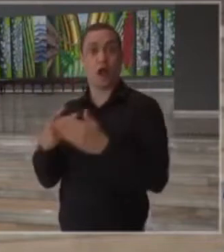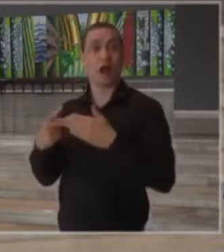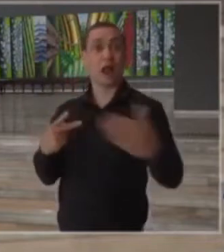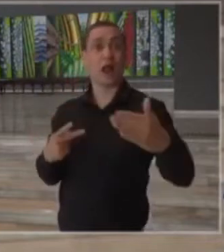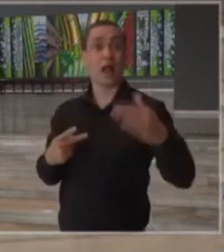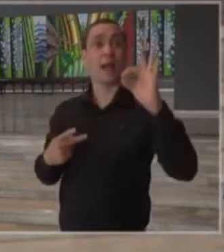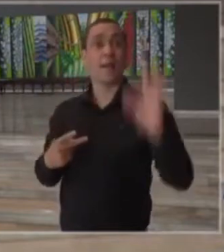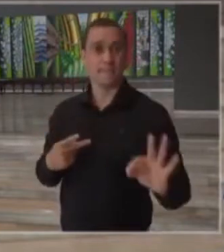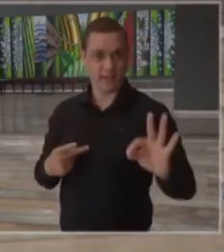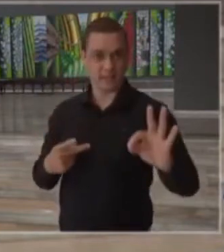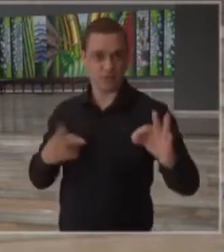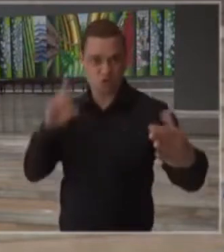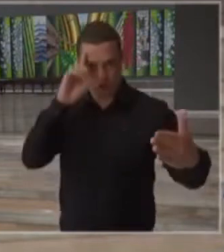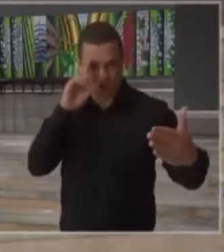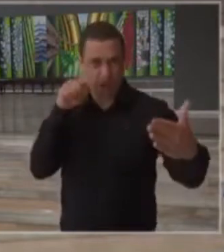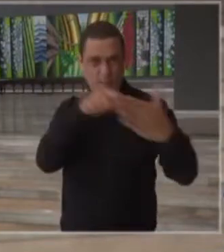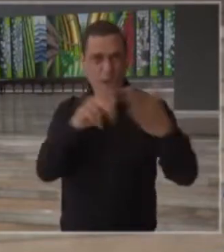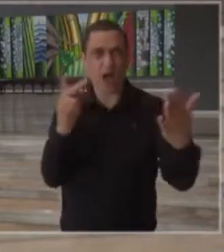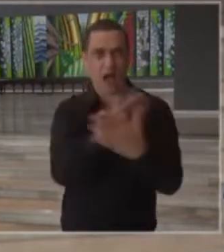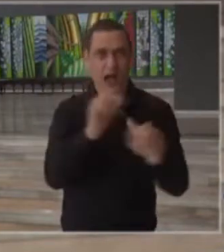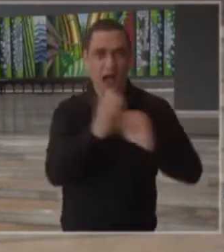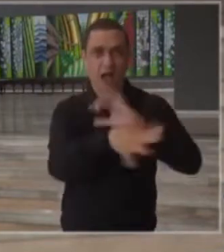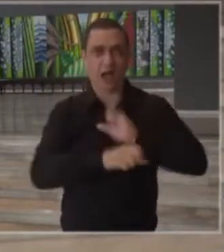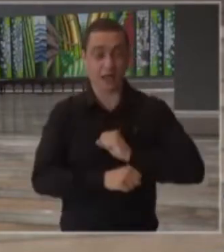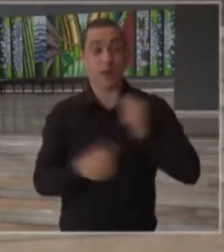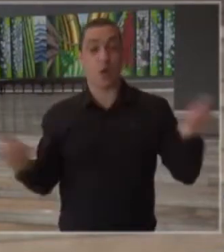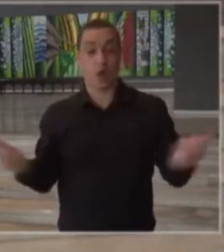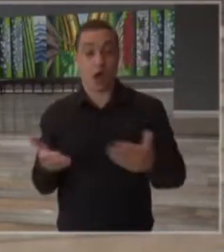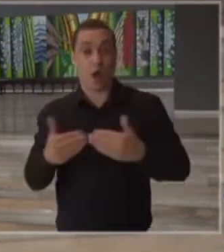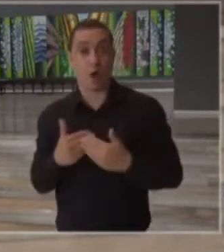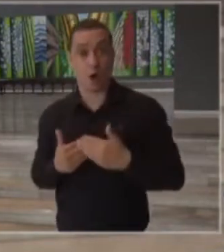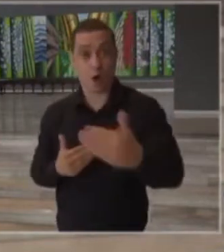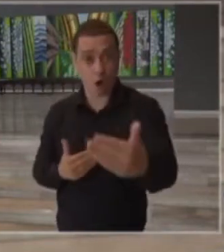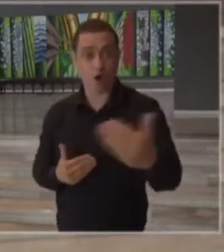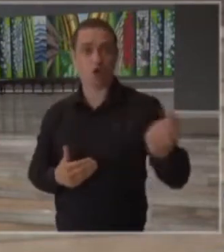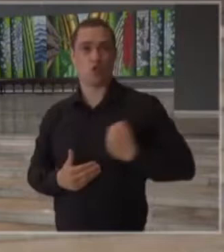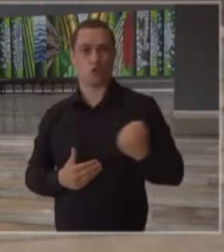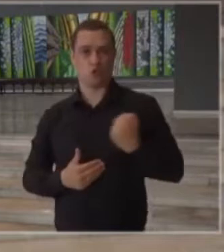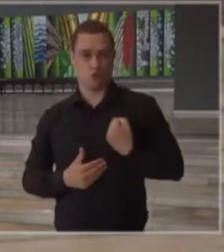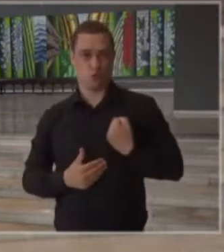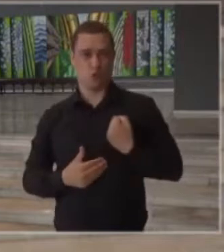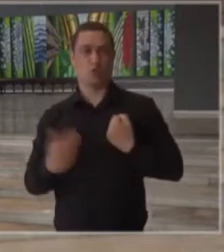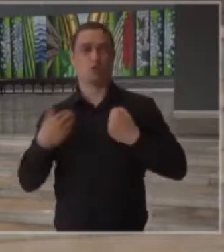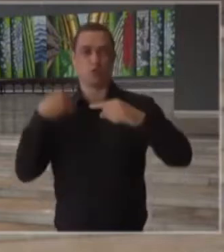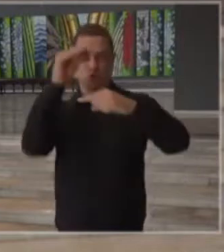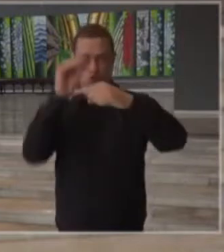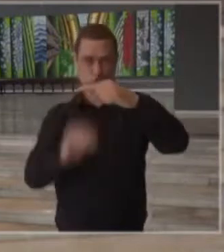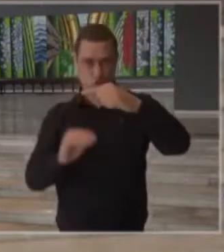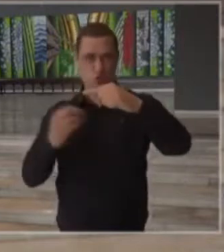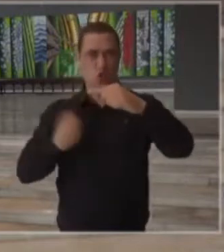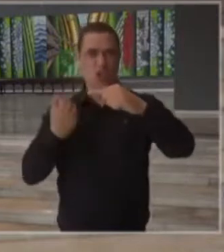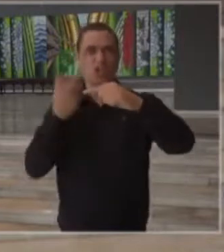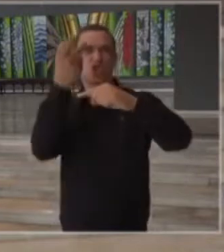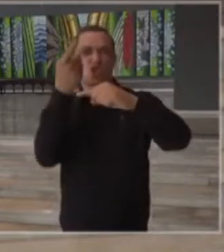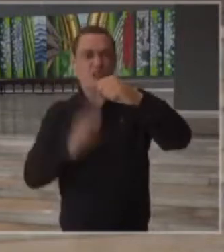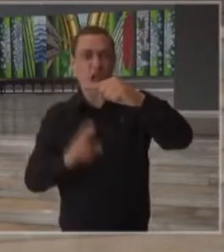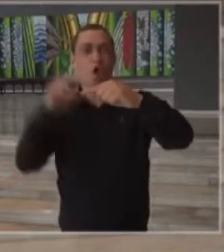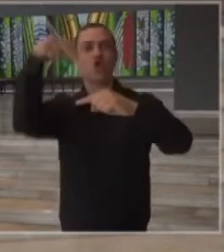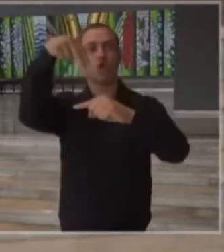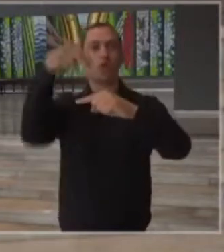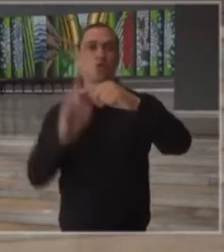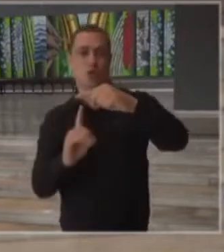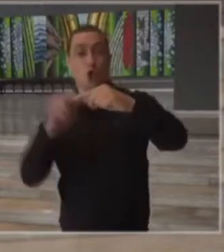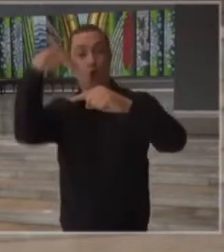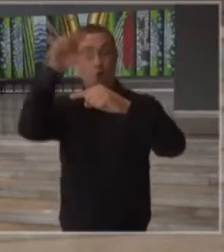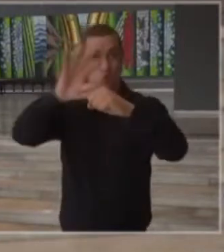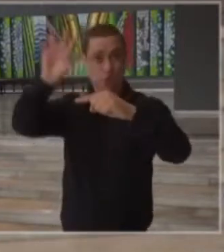da notificação, e assim, a partir de agora, tanto no numerador como no denominador, nós vamos ter no